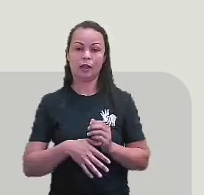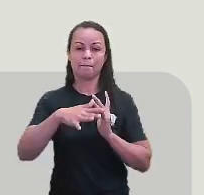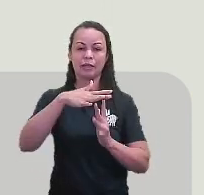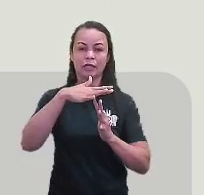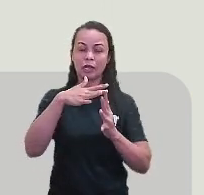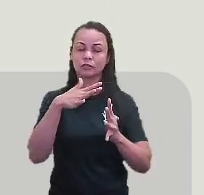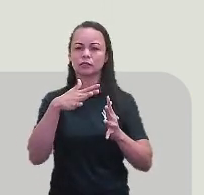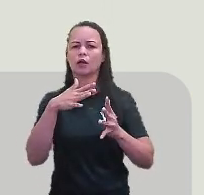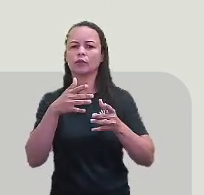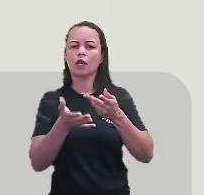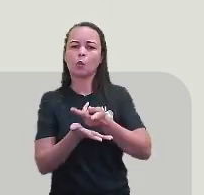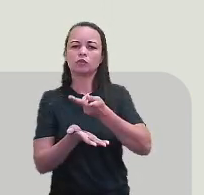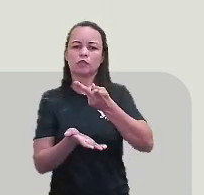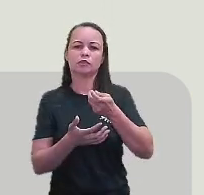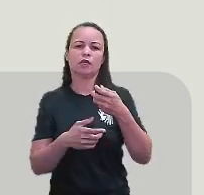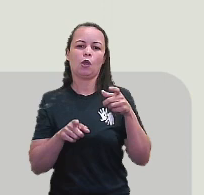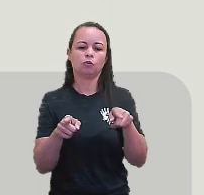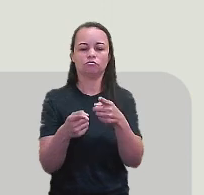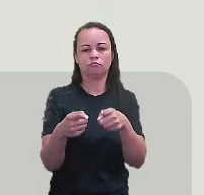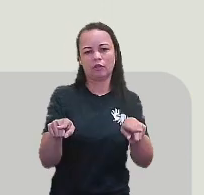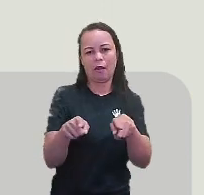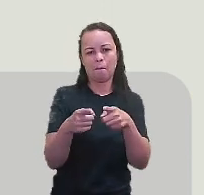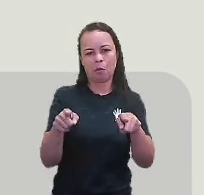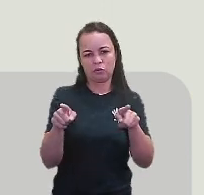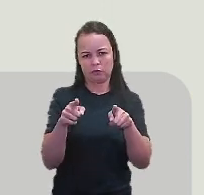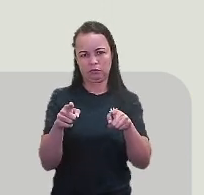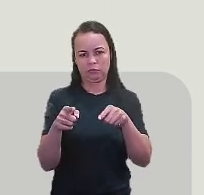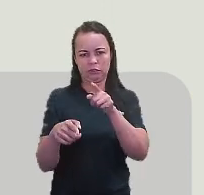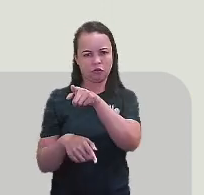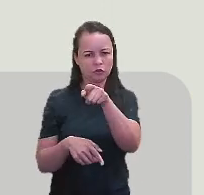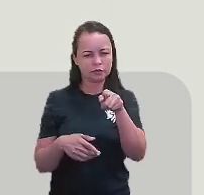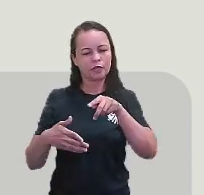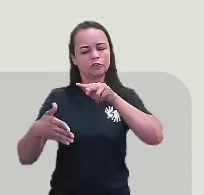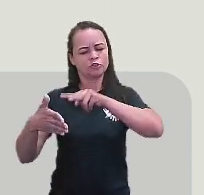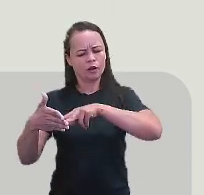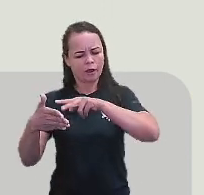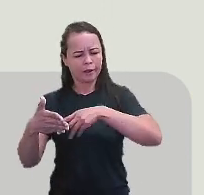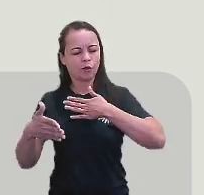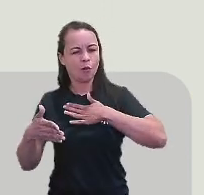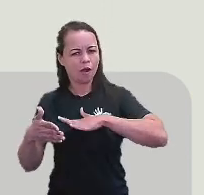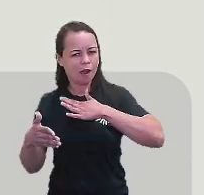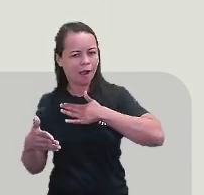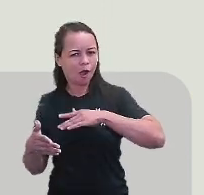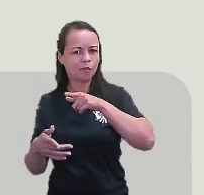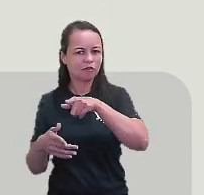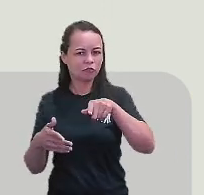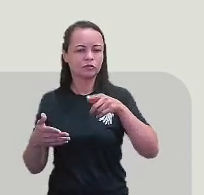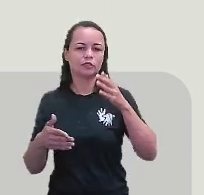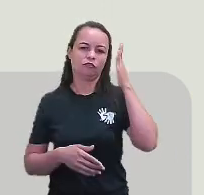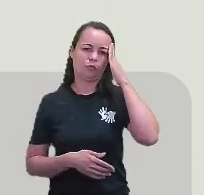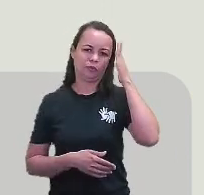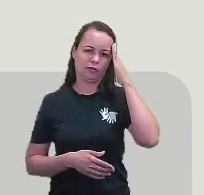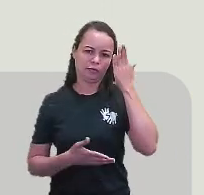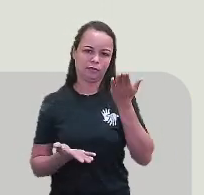na música? Olha, se vocês lerem essa música com calma, vocês vão responder isso tudinho dentro de 2 minutos.